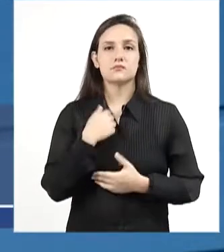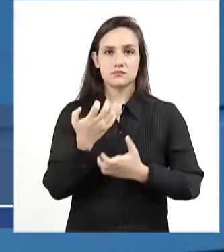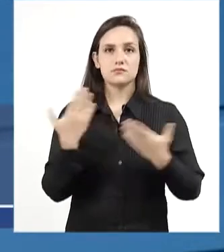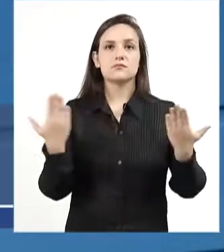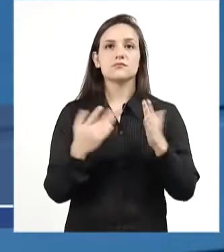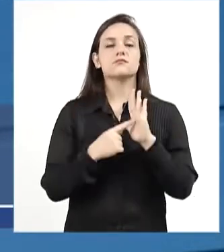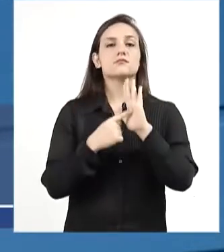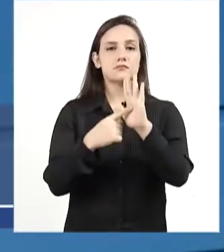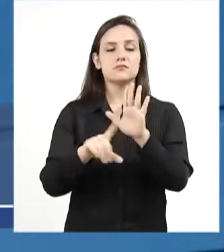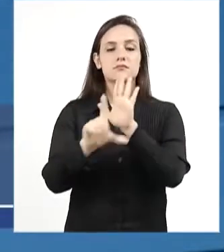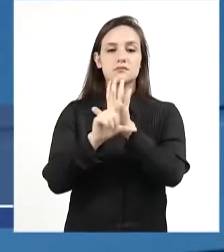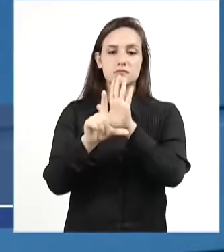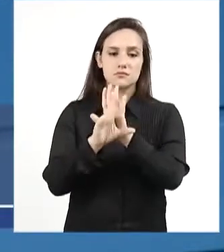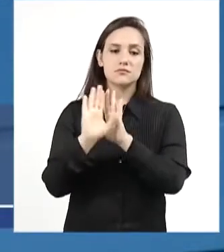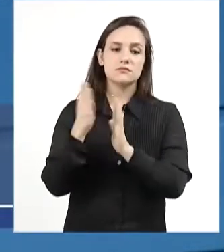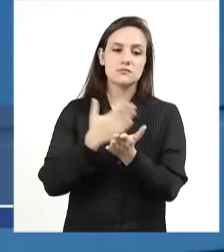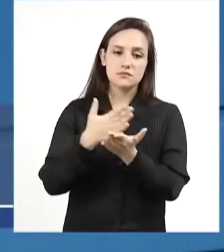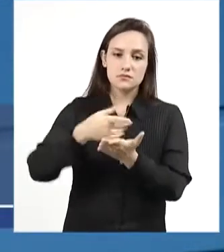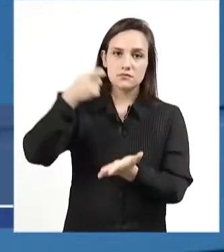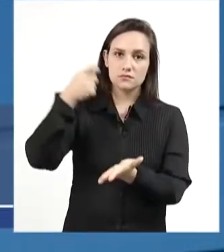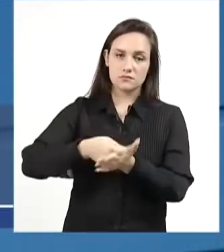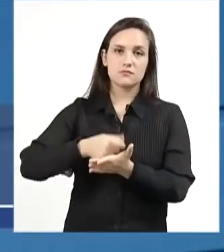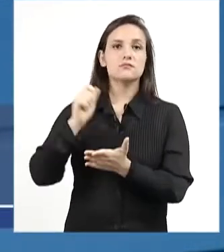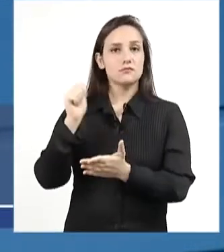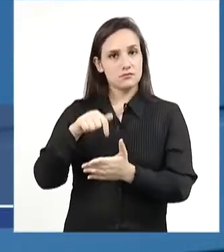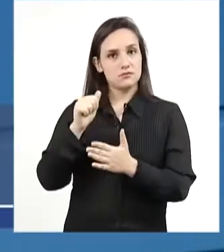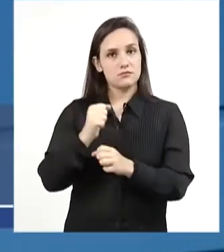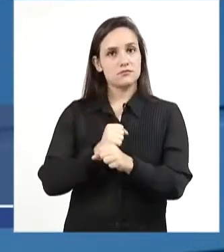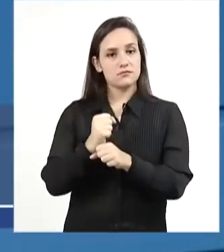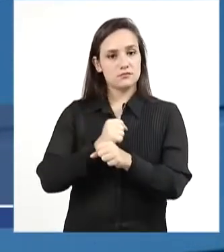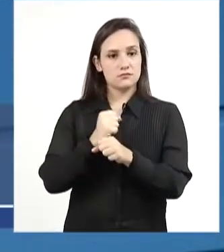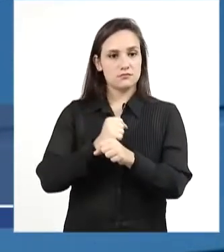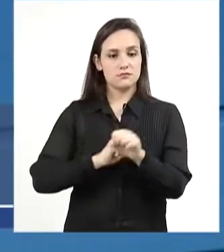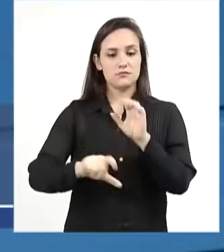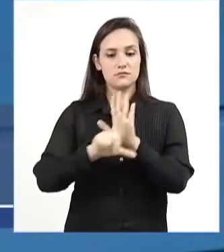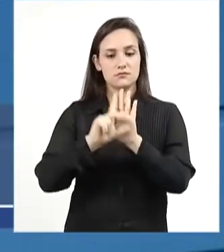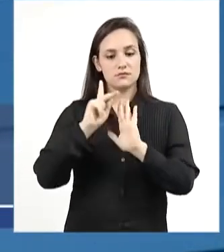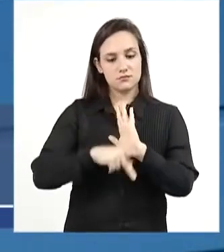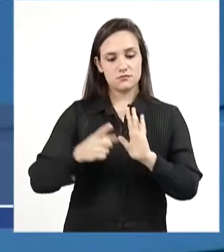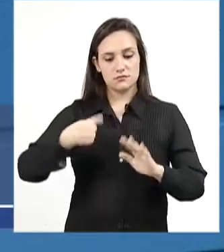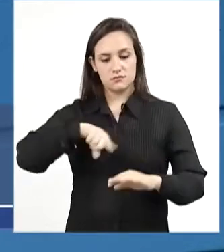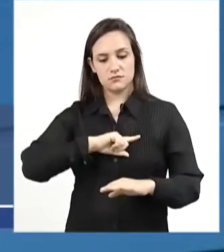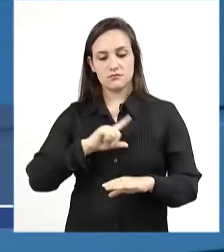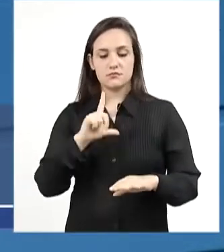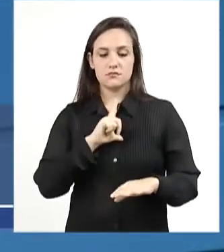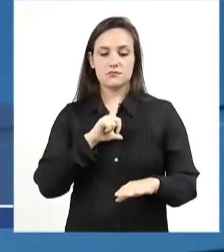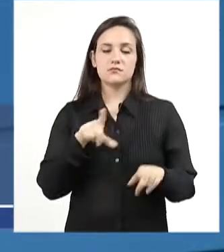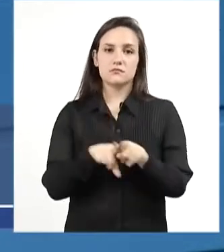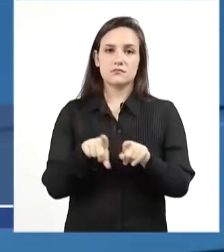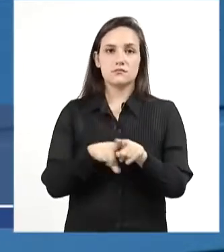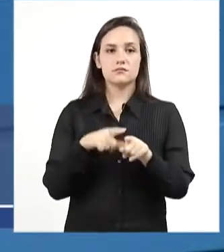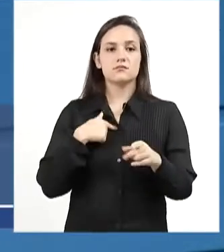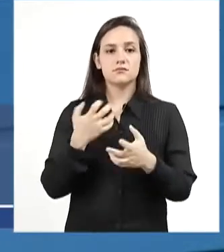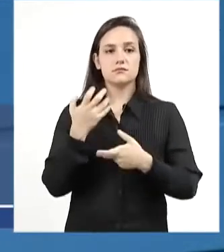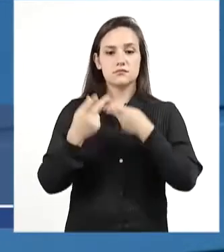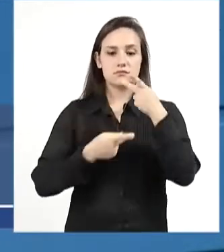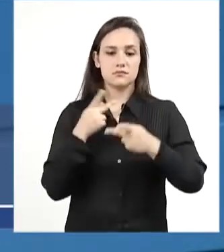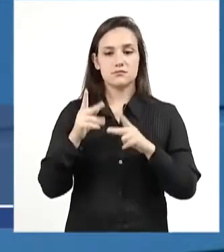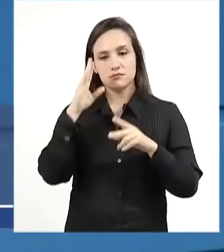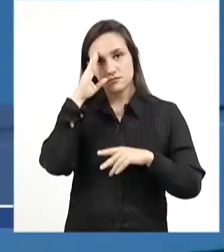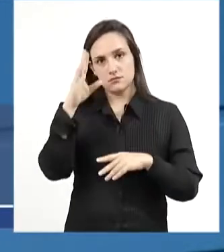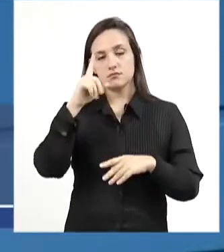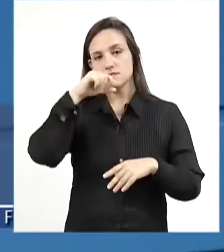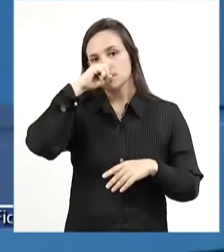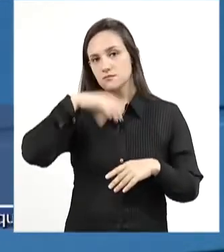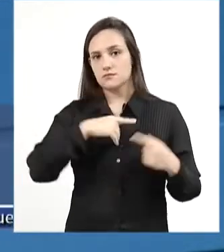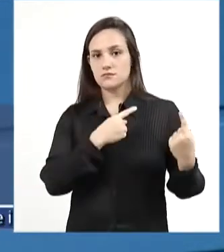já estão em vigor, que nós apresentamos este ano aqui na Assembleia, dos projetos que temos e principalmente falar em relação à violência contra a